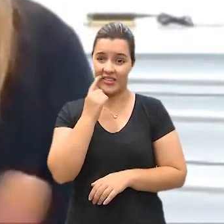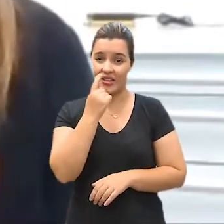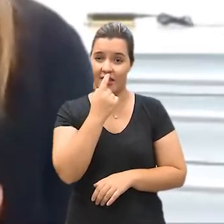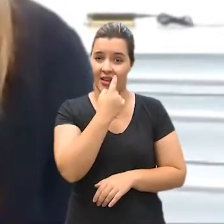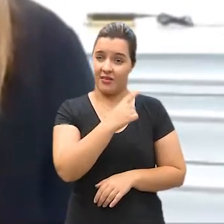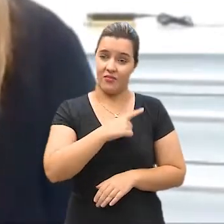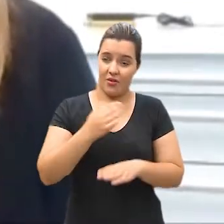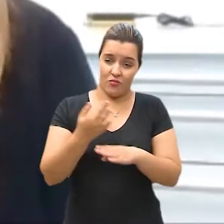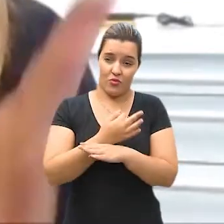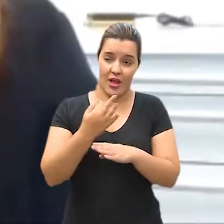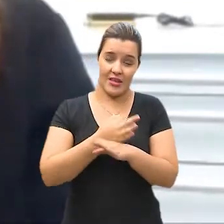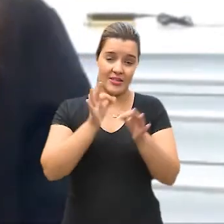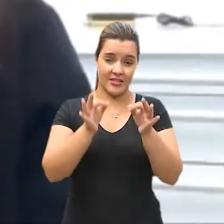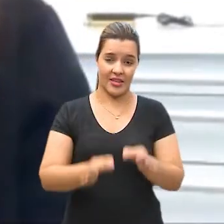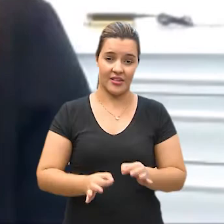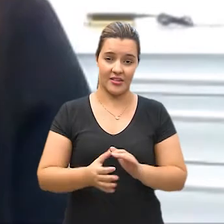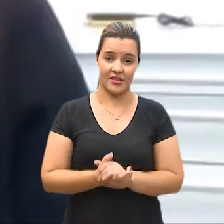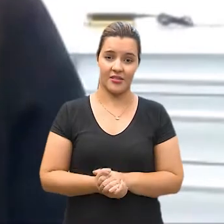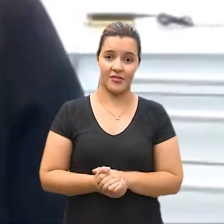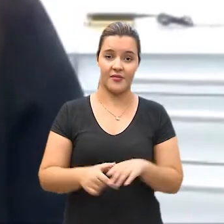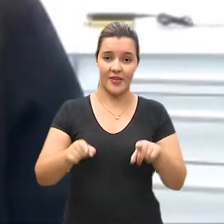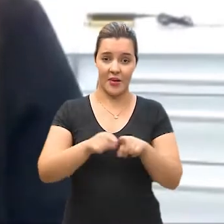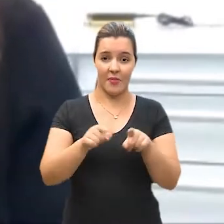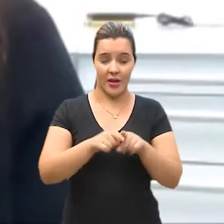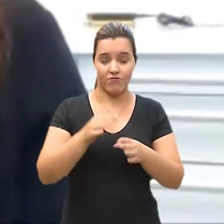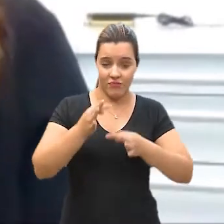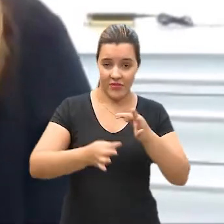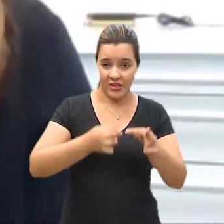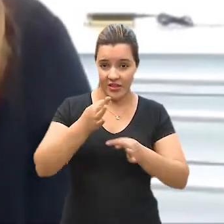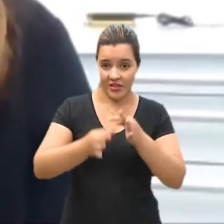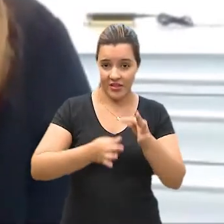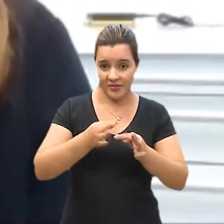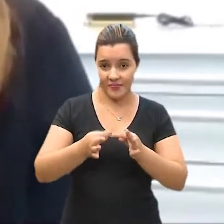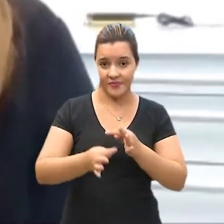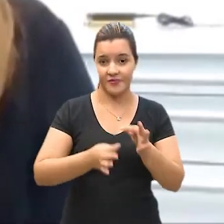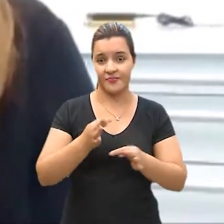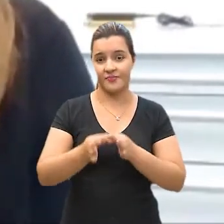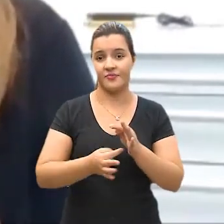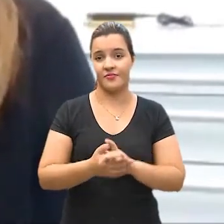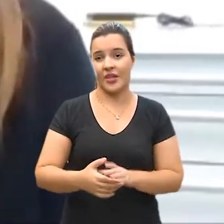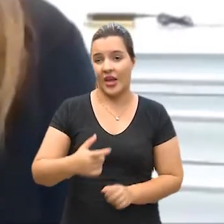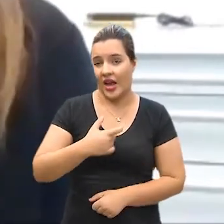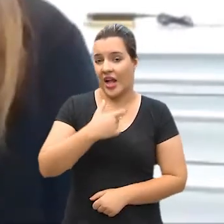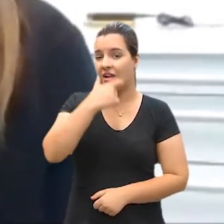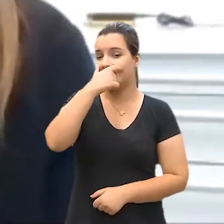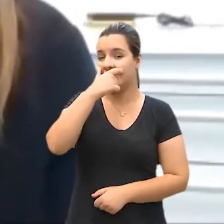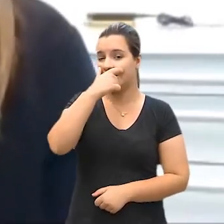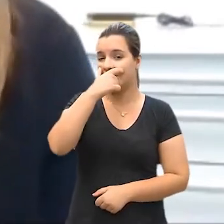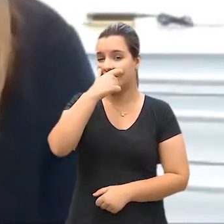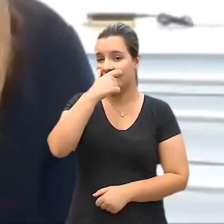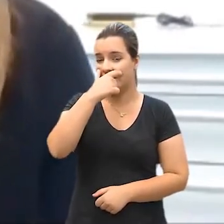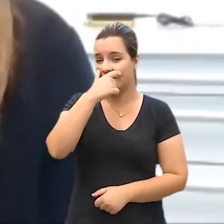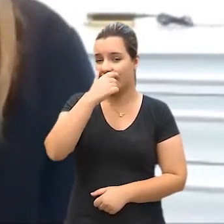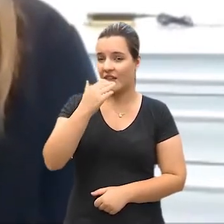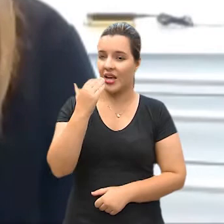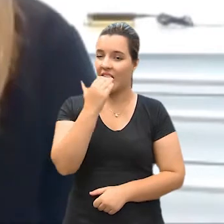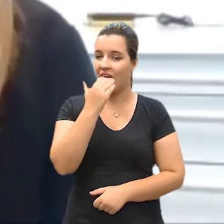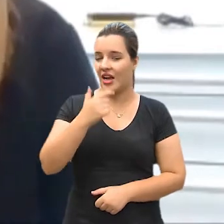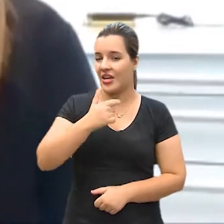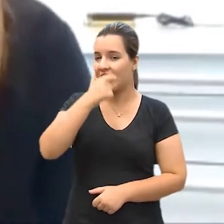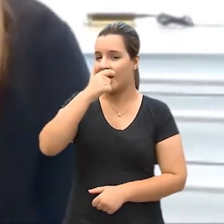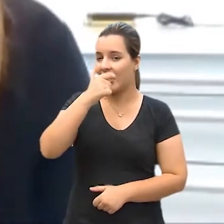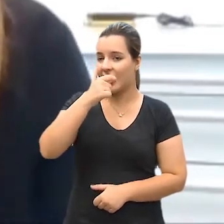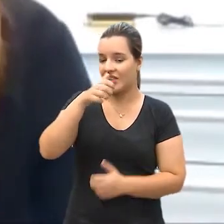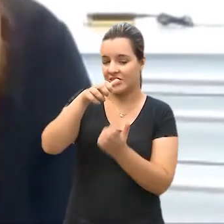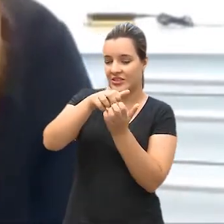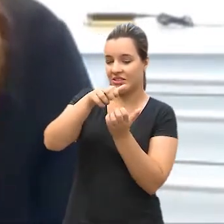desse exame oclusal, junto a gente consegue tratar com uma placa mio-relaxante, que é o que tem